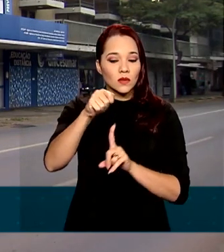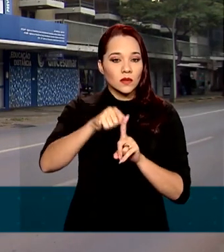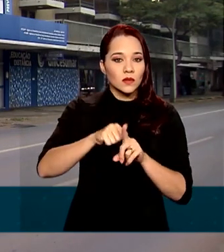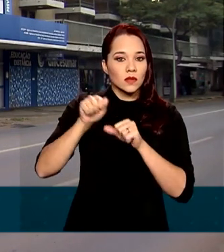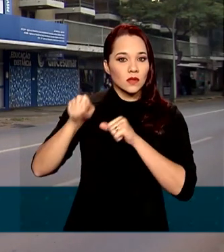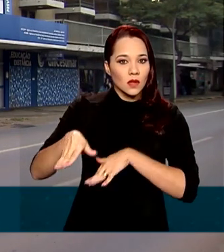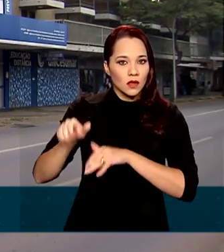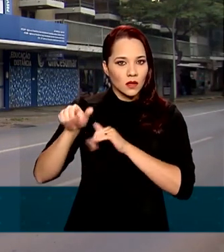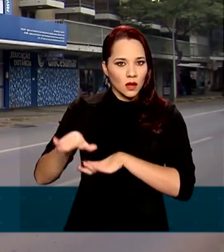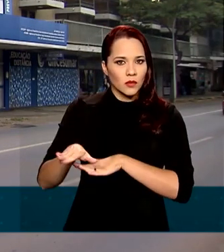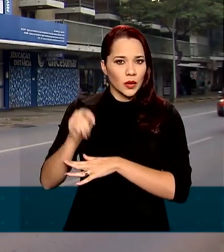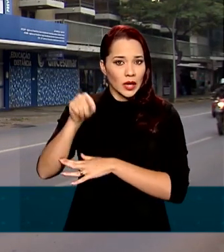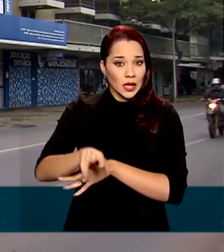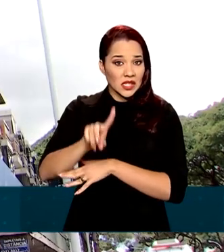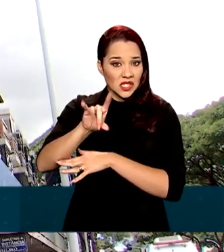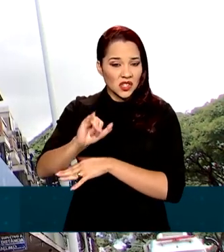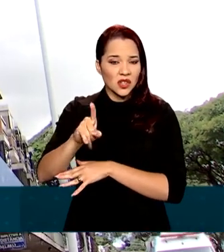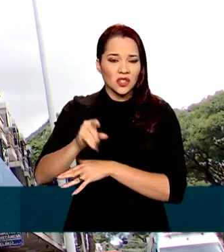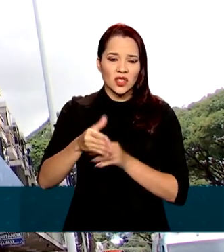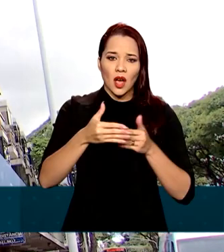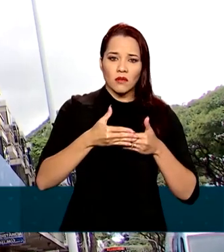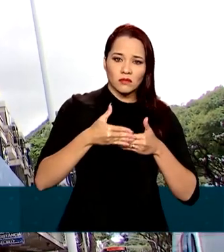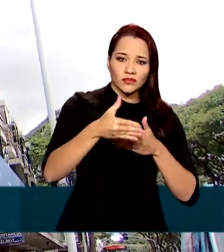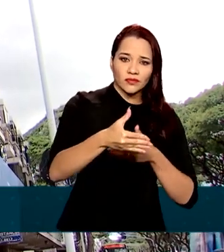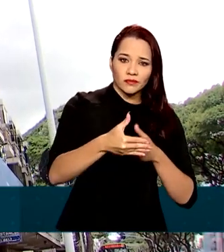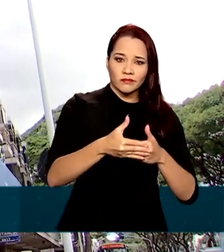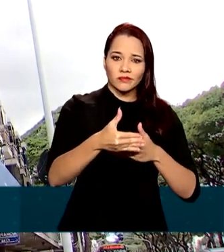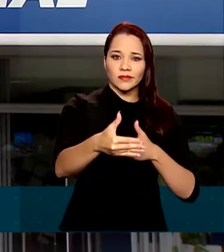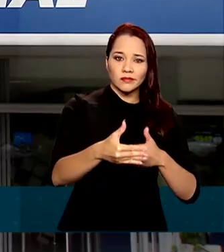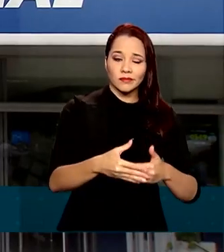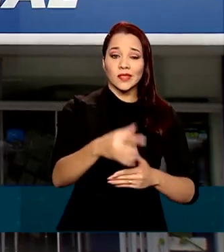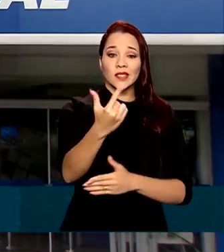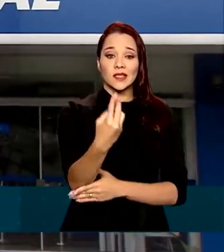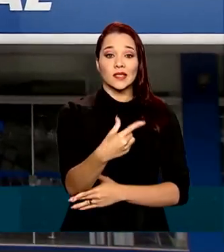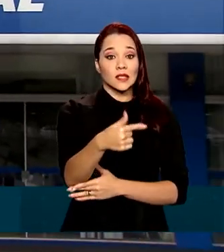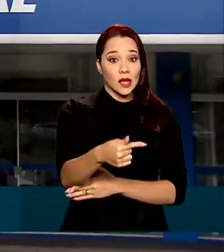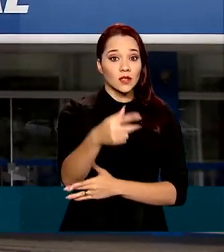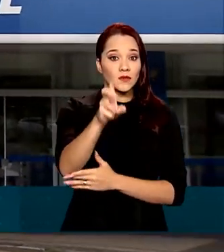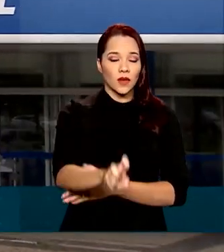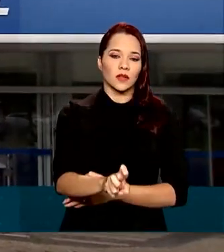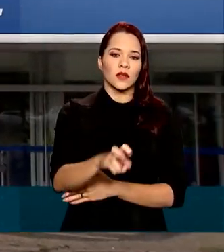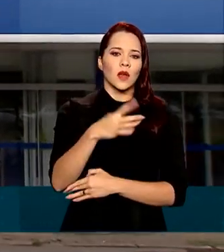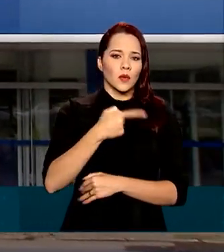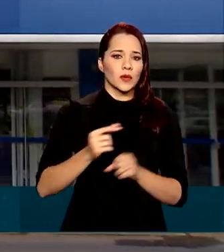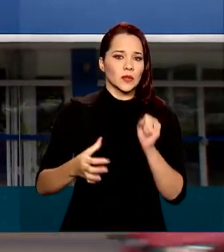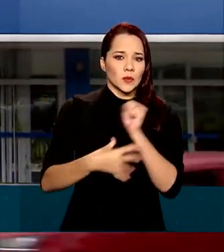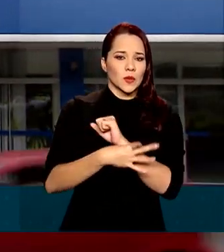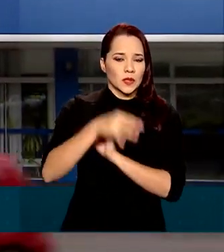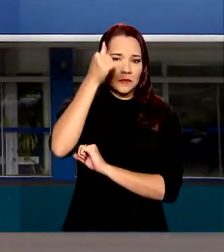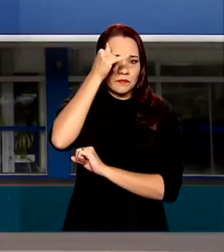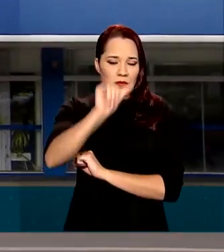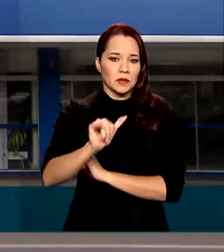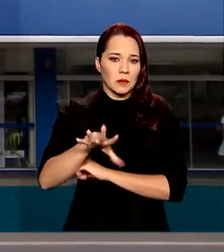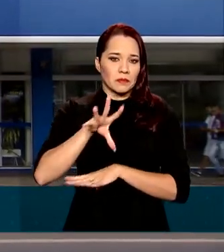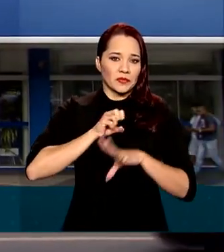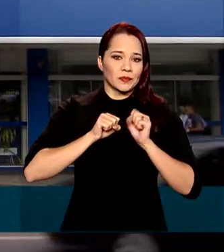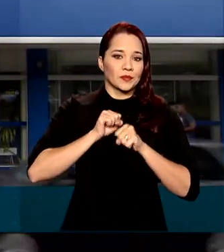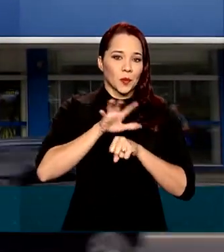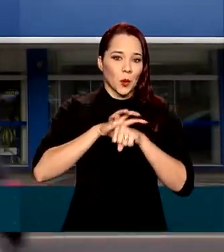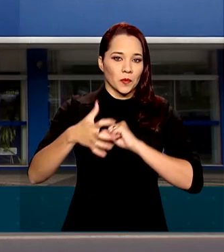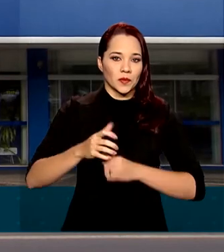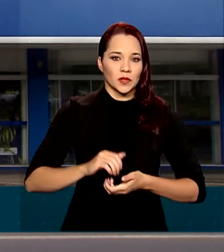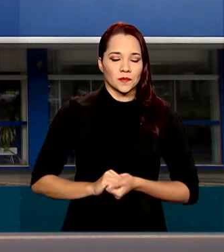setembro. Essa data já foi adiada sete vezes por medidas de segurança contra o novo coronavírus.